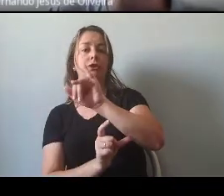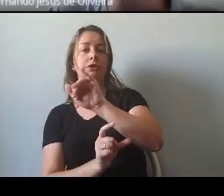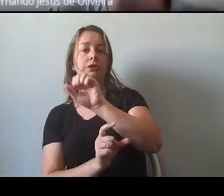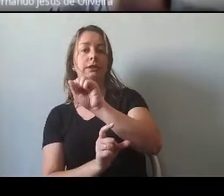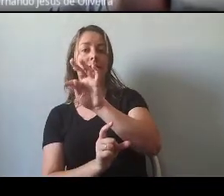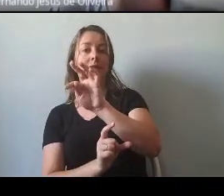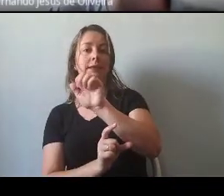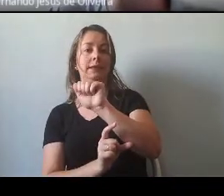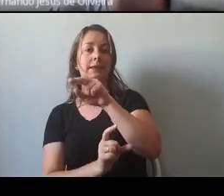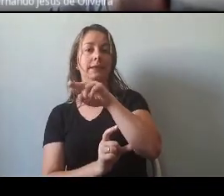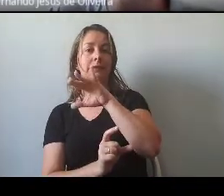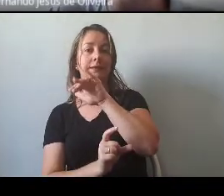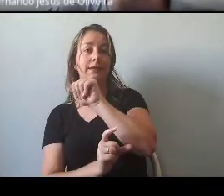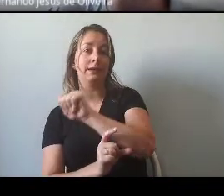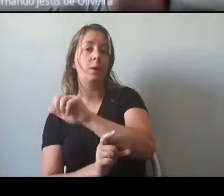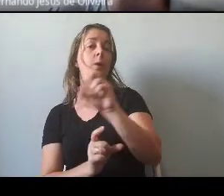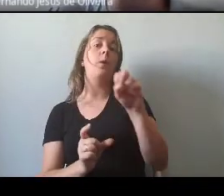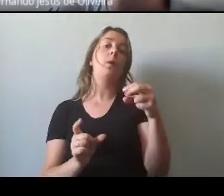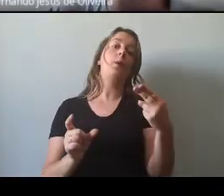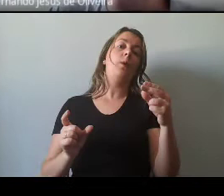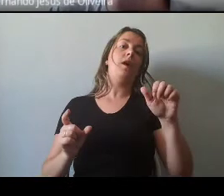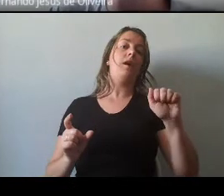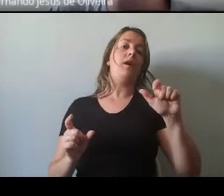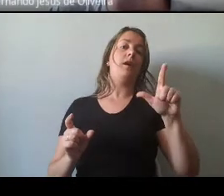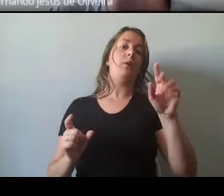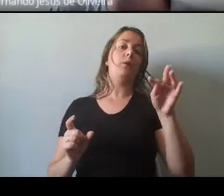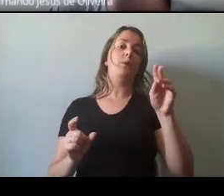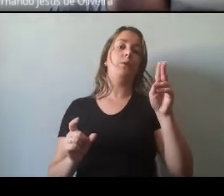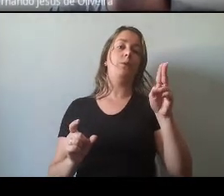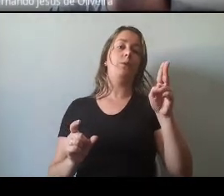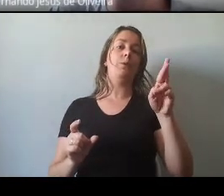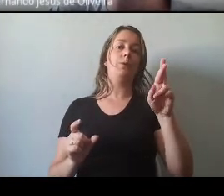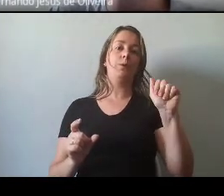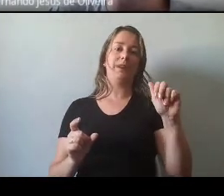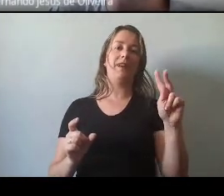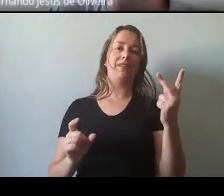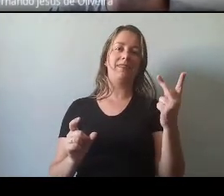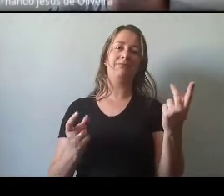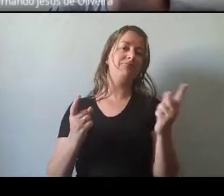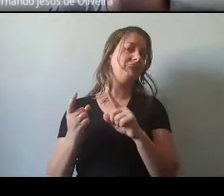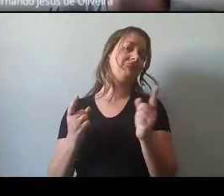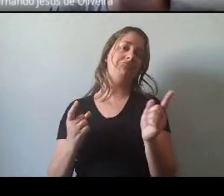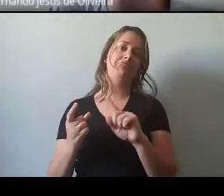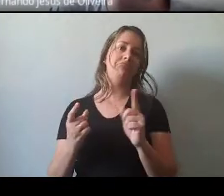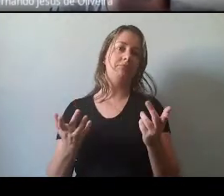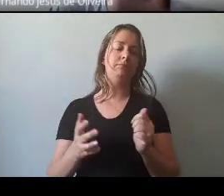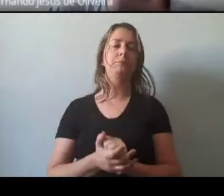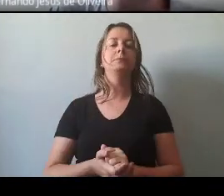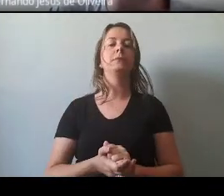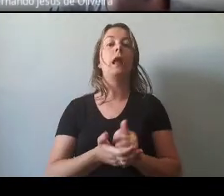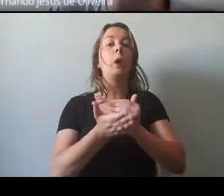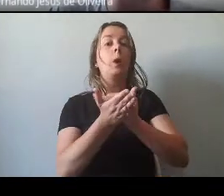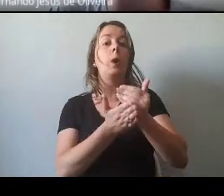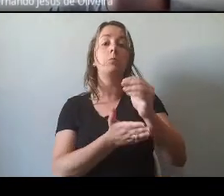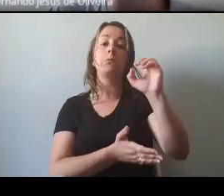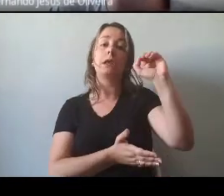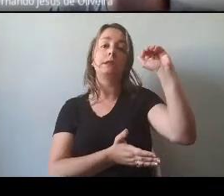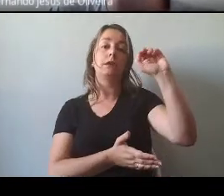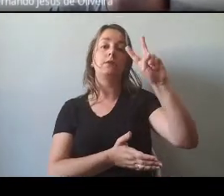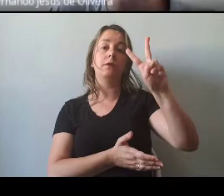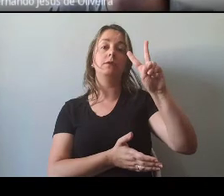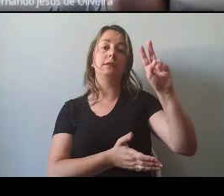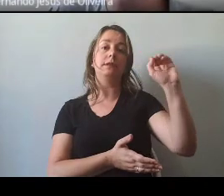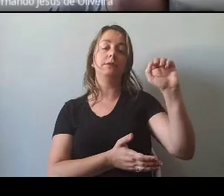também, tá, gente? É a mesma coisa. Então, a velocidade inicial vezes tempo, mais at quadrado sobre 2. Velocidade inicial é 0, né? Parte